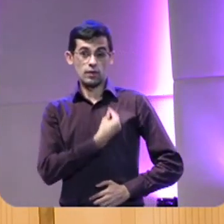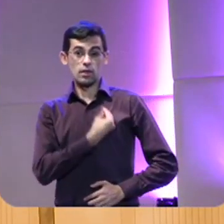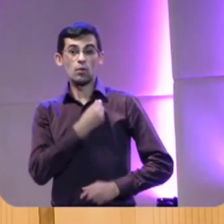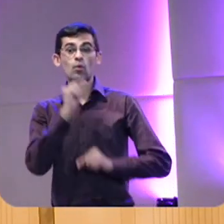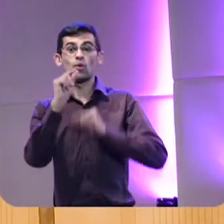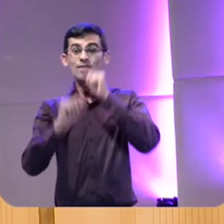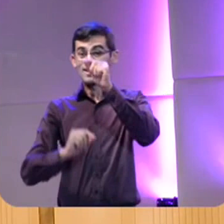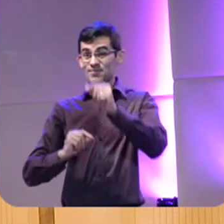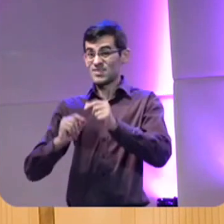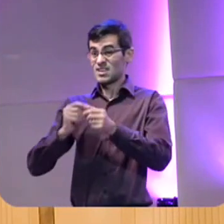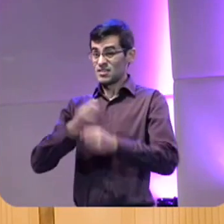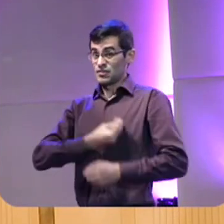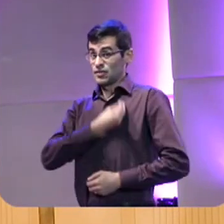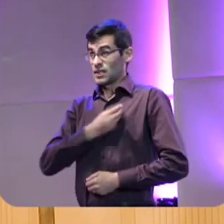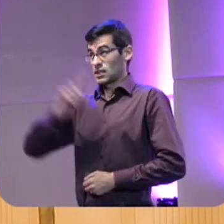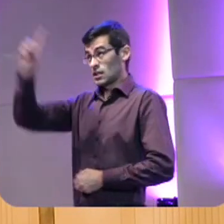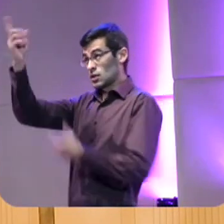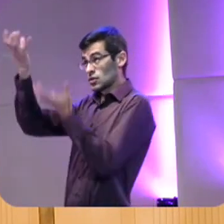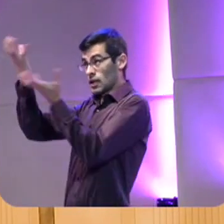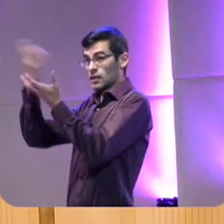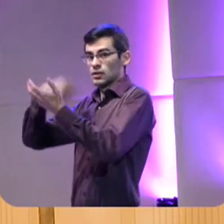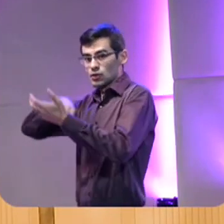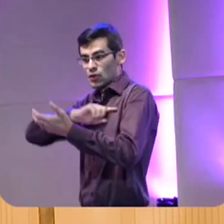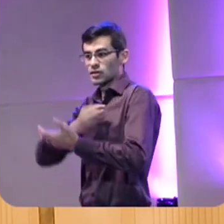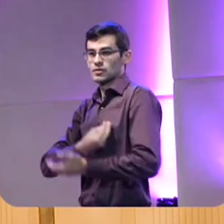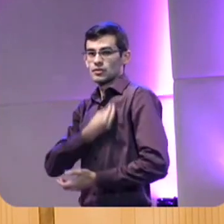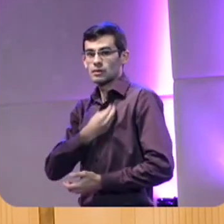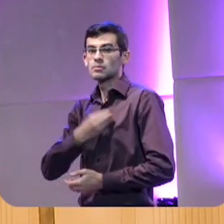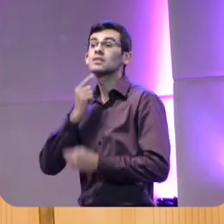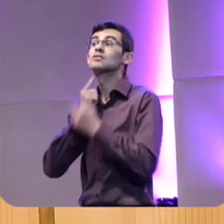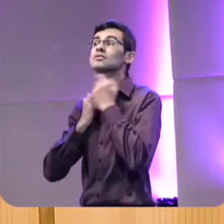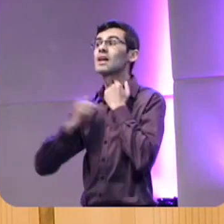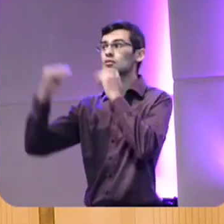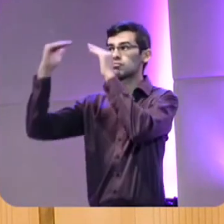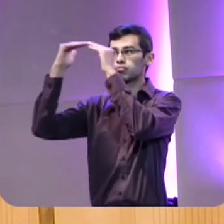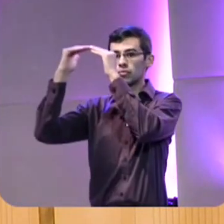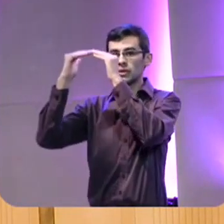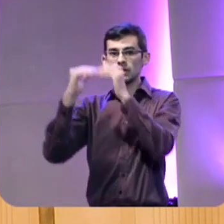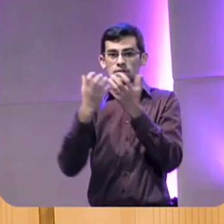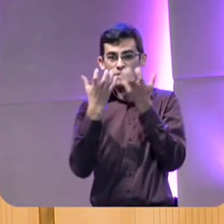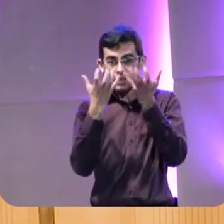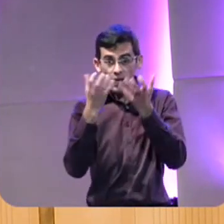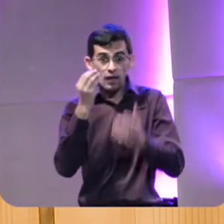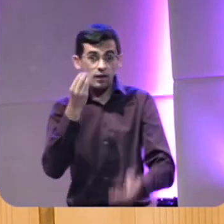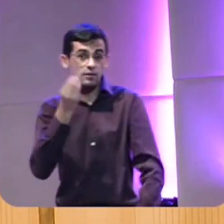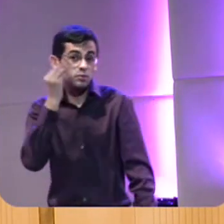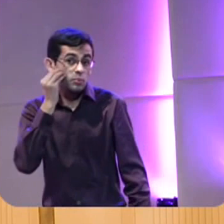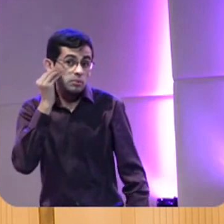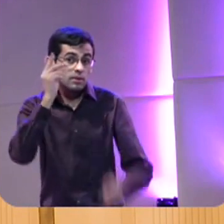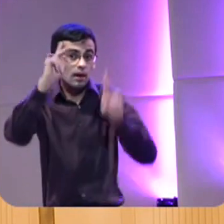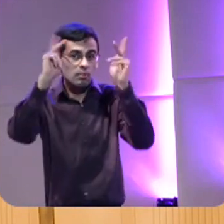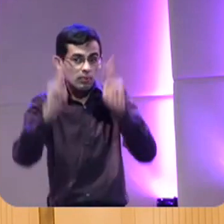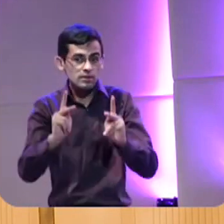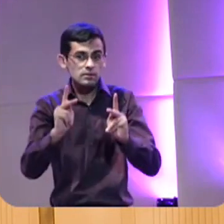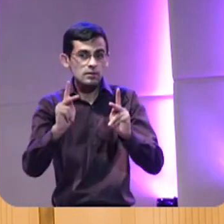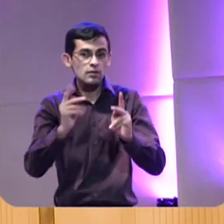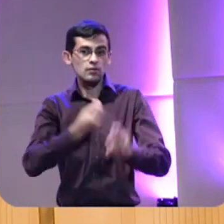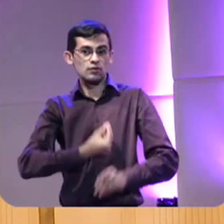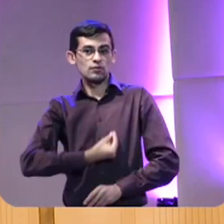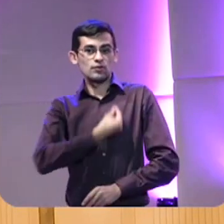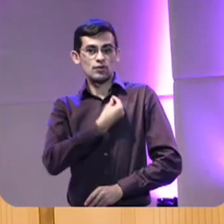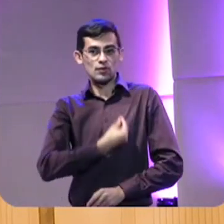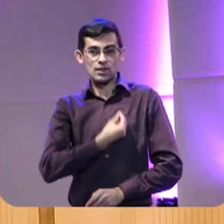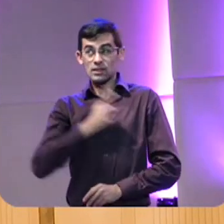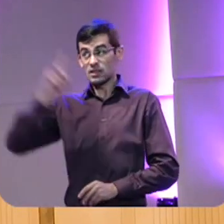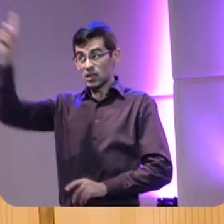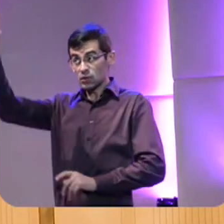vida que Deus propôs para nós. Então, se você quer viver paz, você tem que aprender a viver o essencial. Deus tem